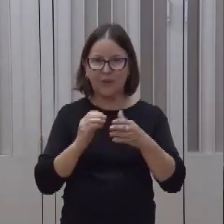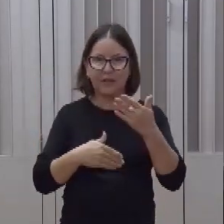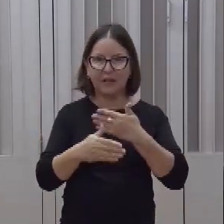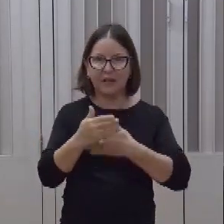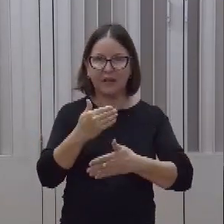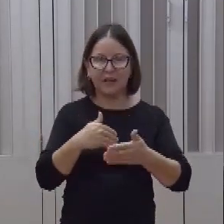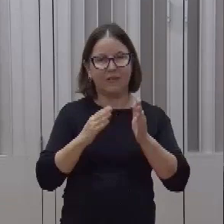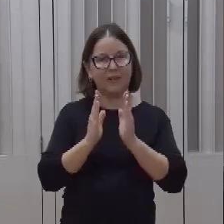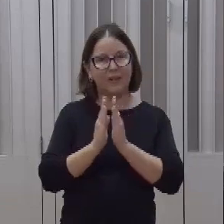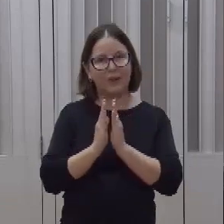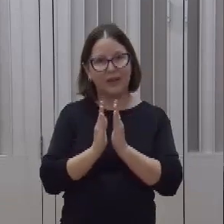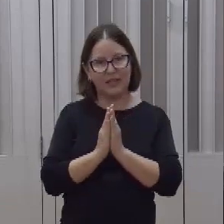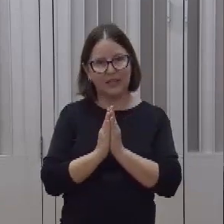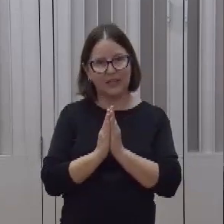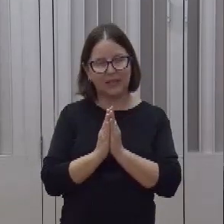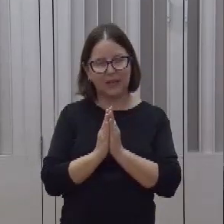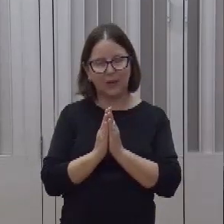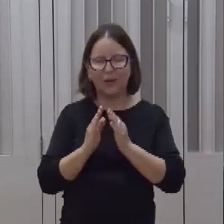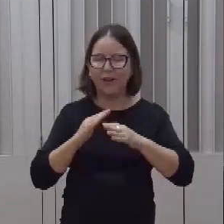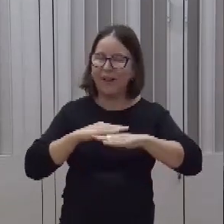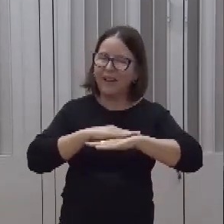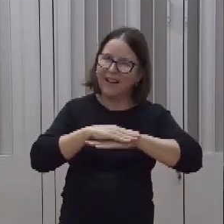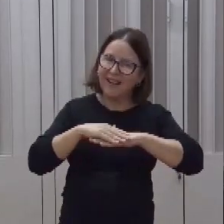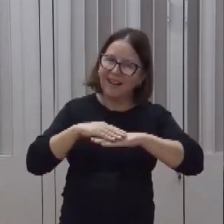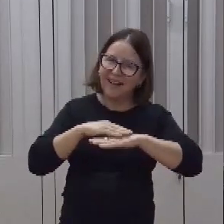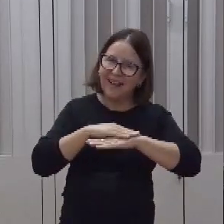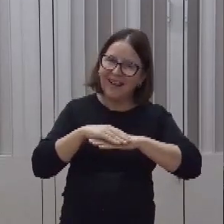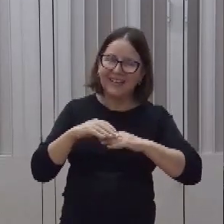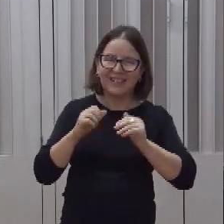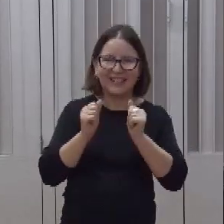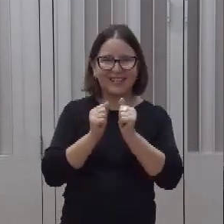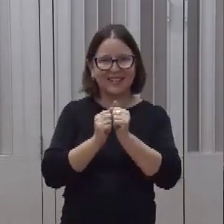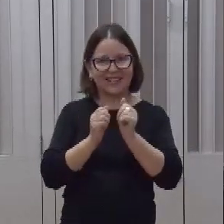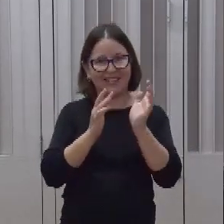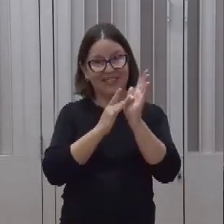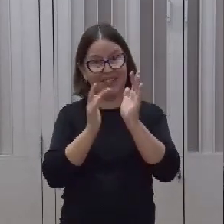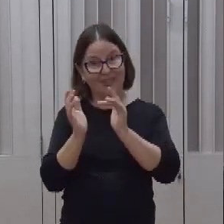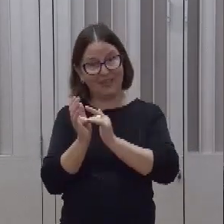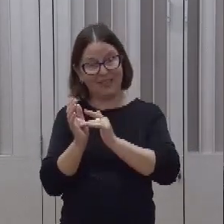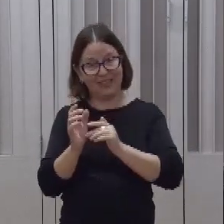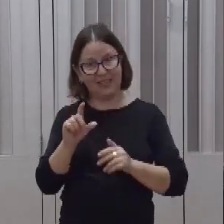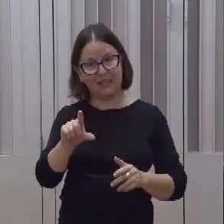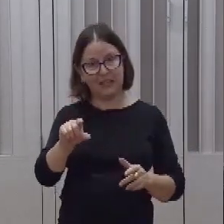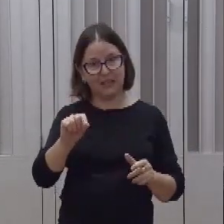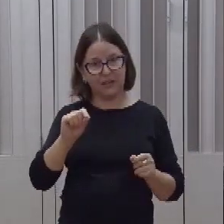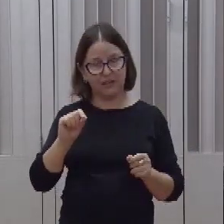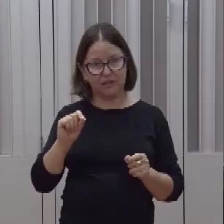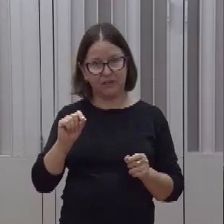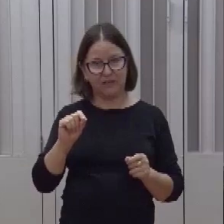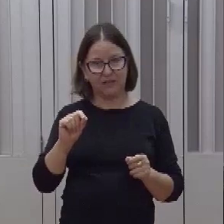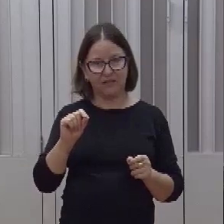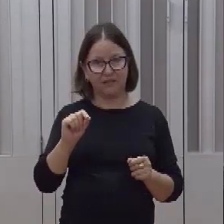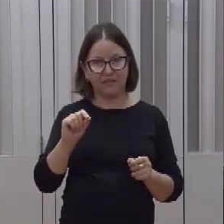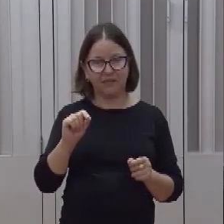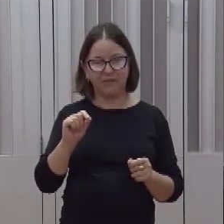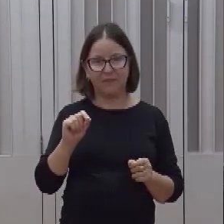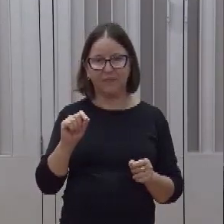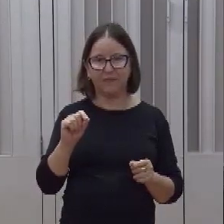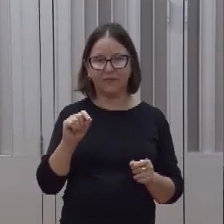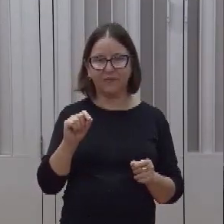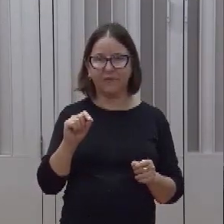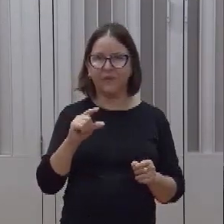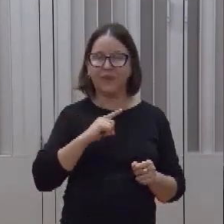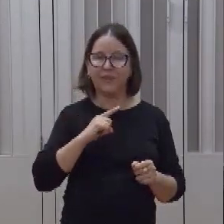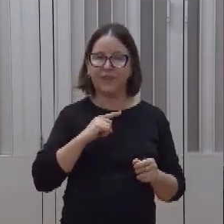durante a qual conversamos com Ele. Decisões de nos relacionar com os